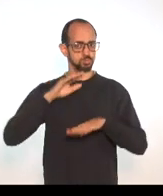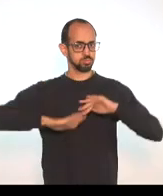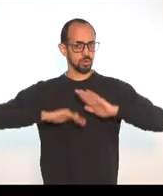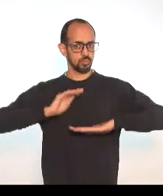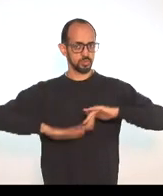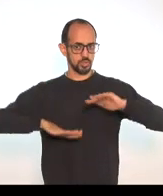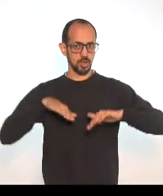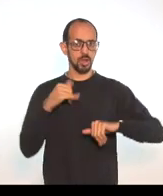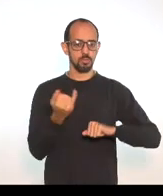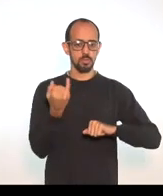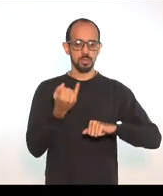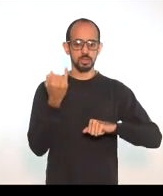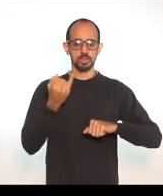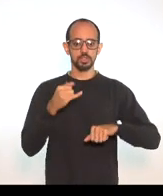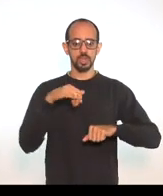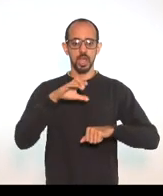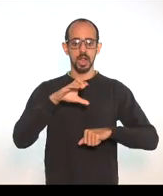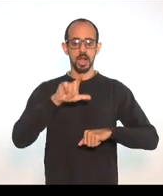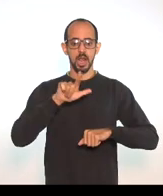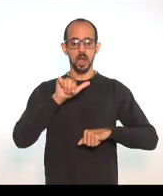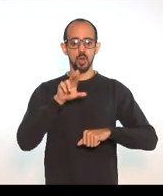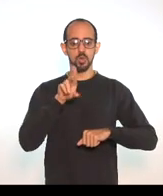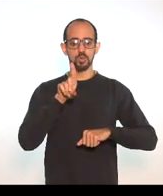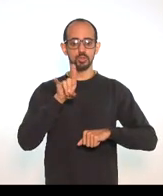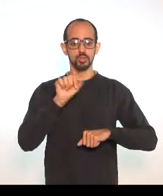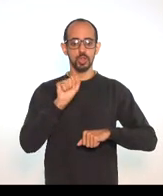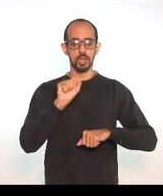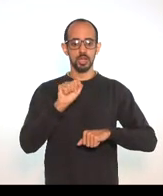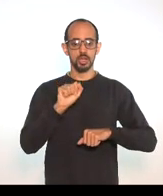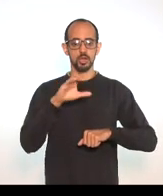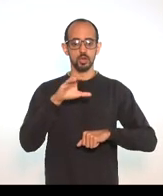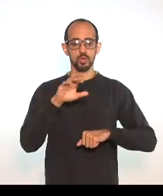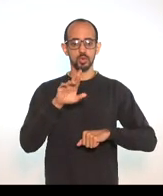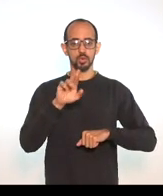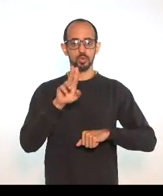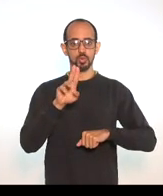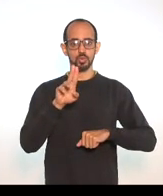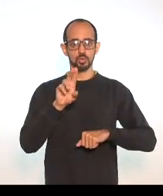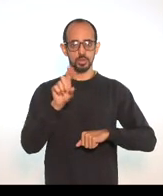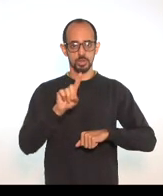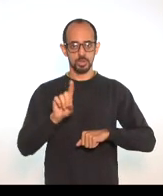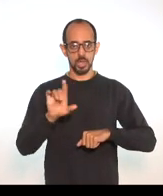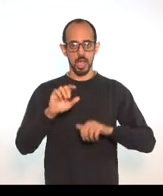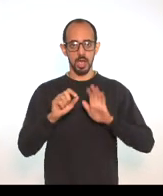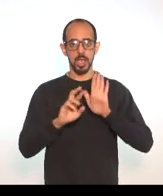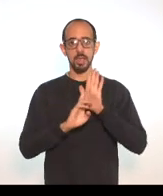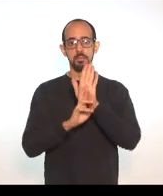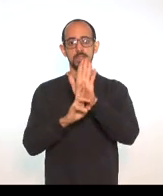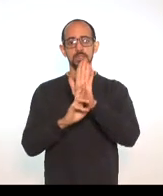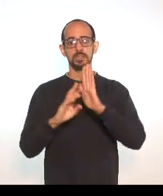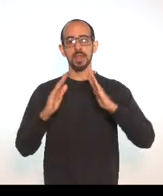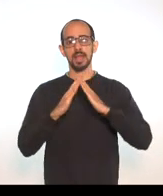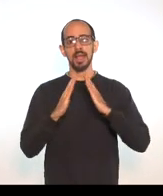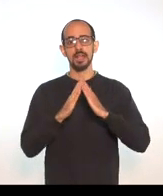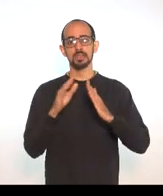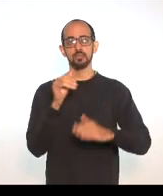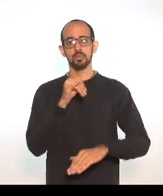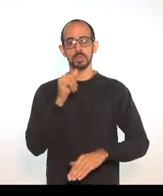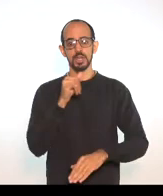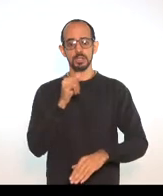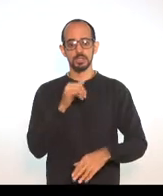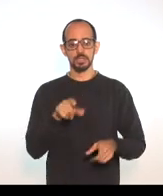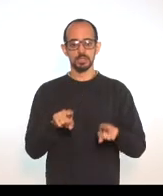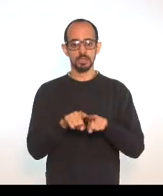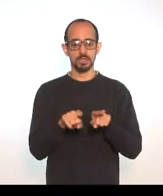região metropolitana Cláudia Cruz representado aqui a casa é Fluminense além de assessorias e de outros